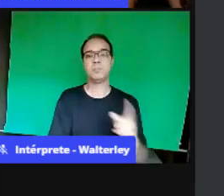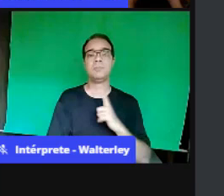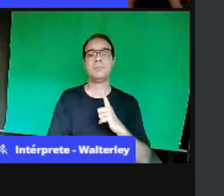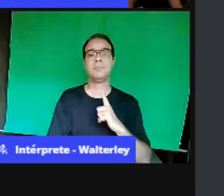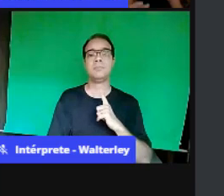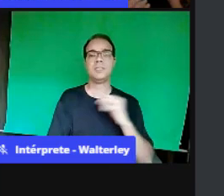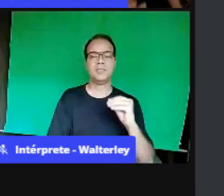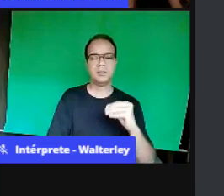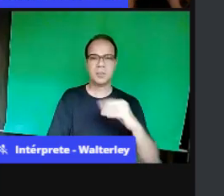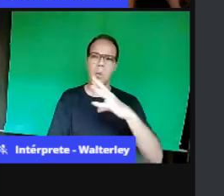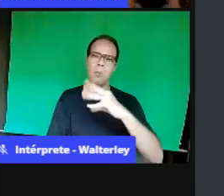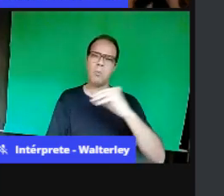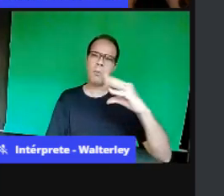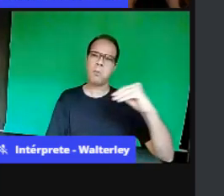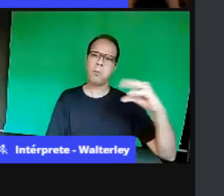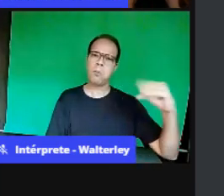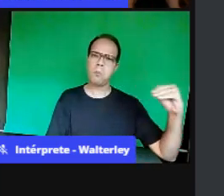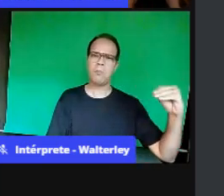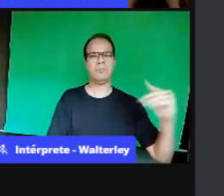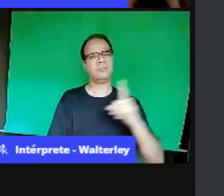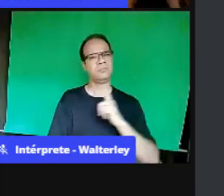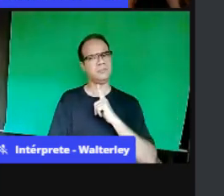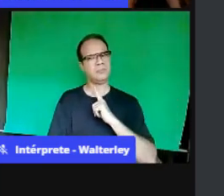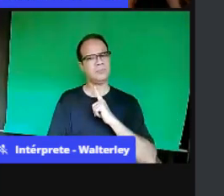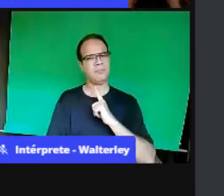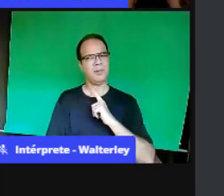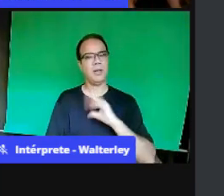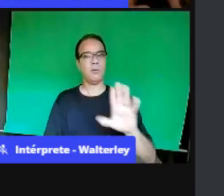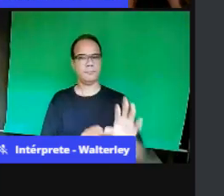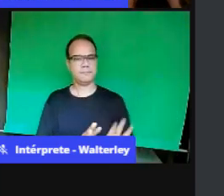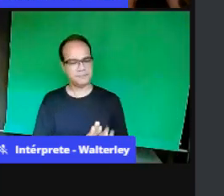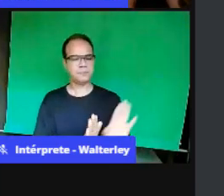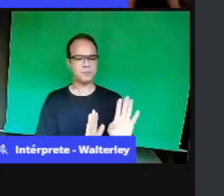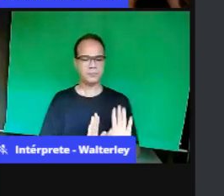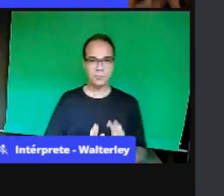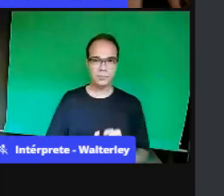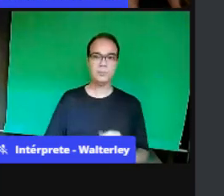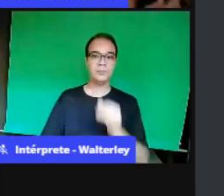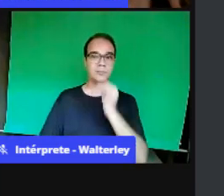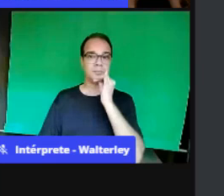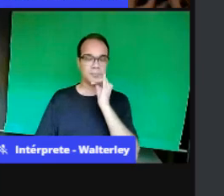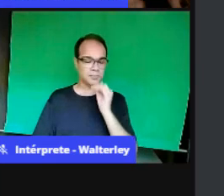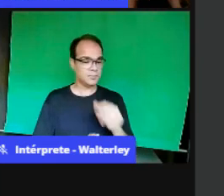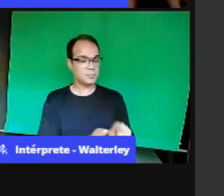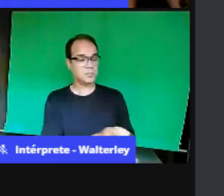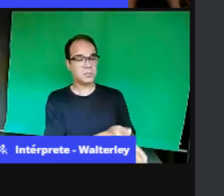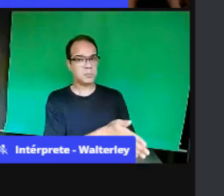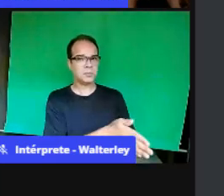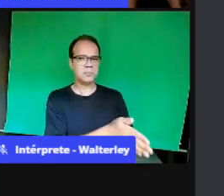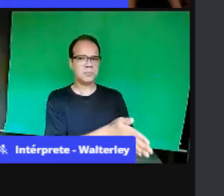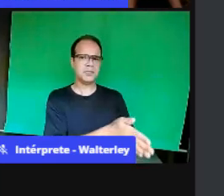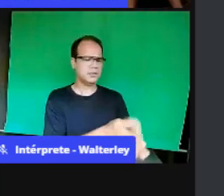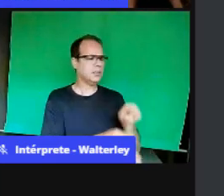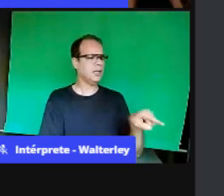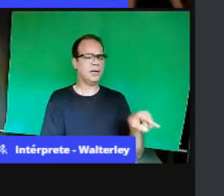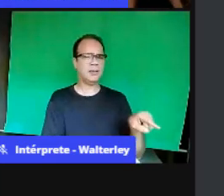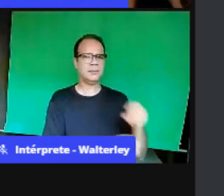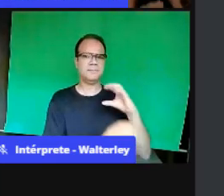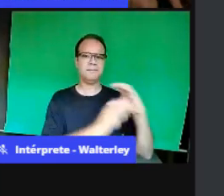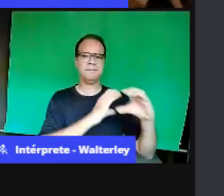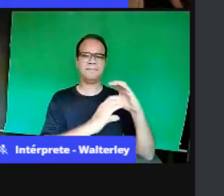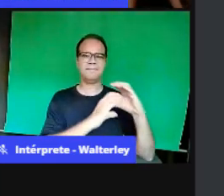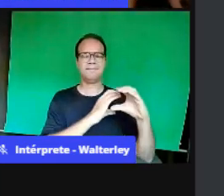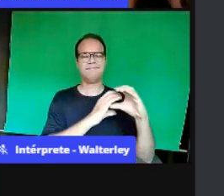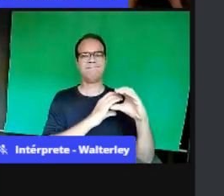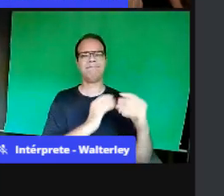postergadas. Você chega ali numa avaliação específica e esse indivíduo já não se comunica há muito tempo.